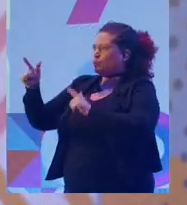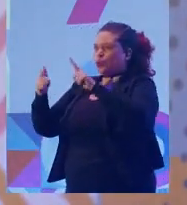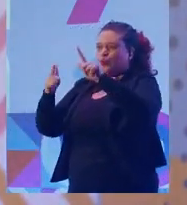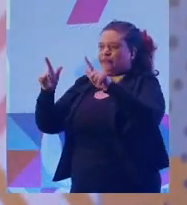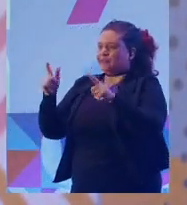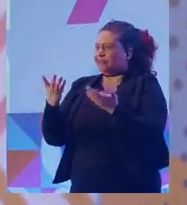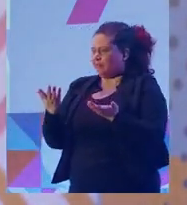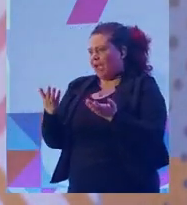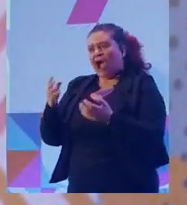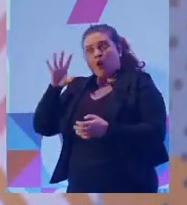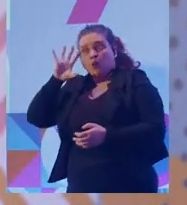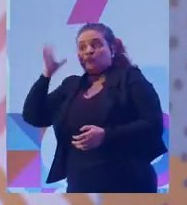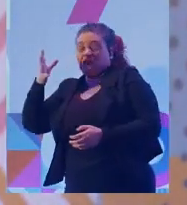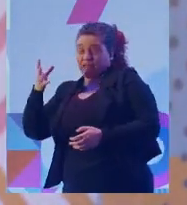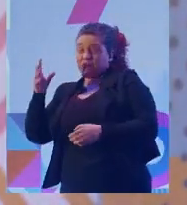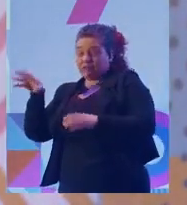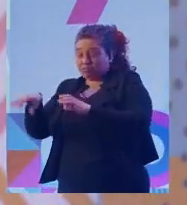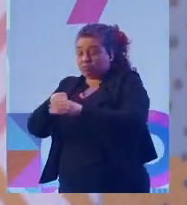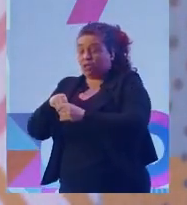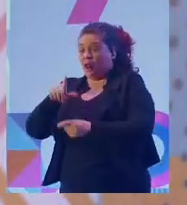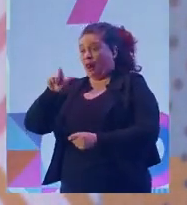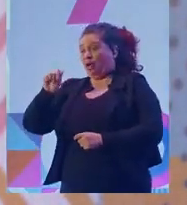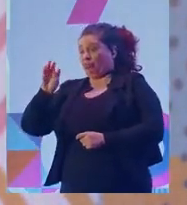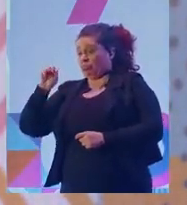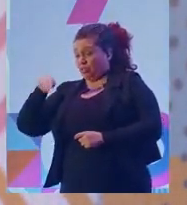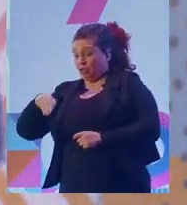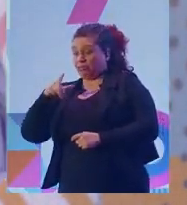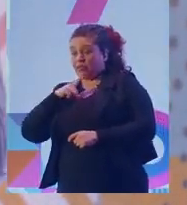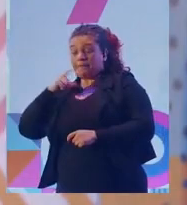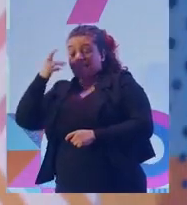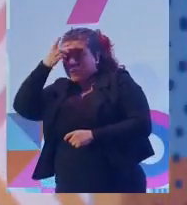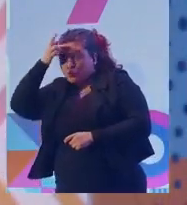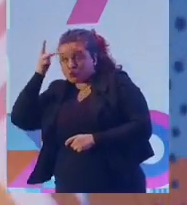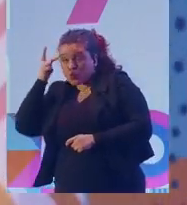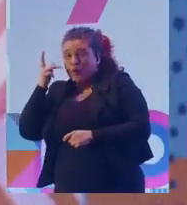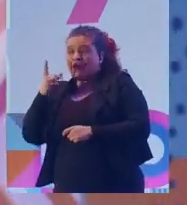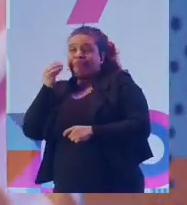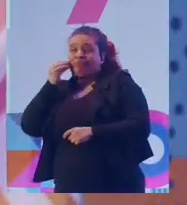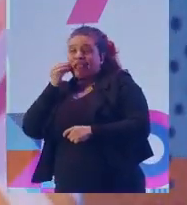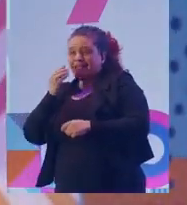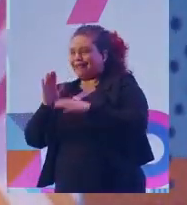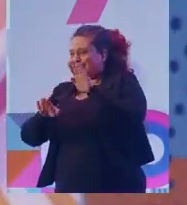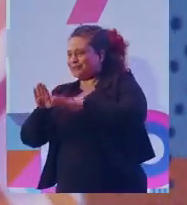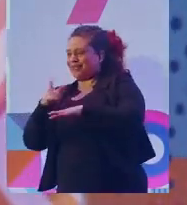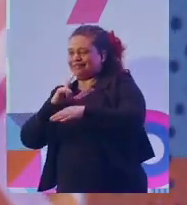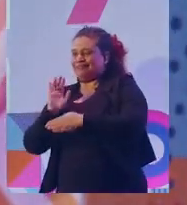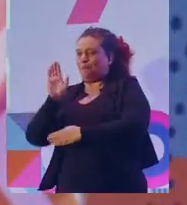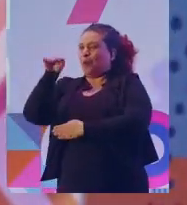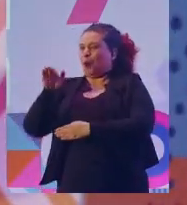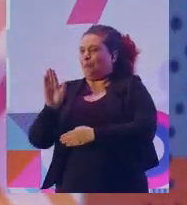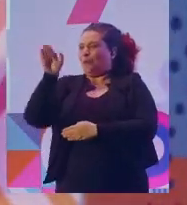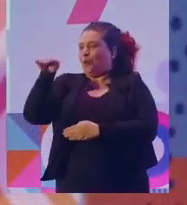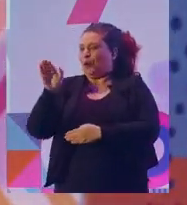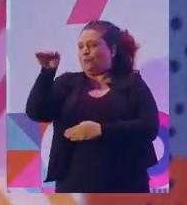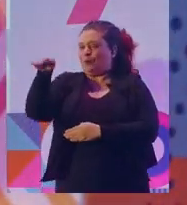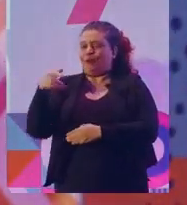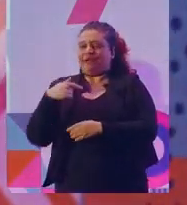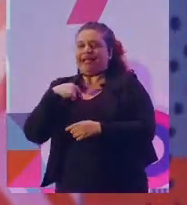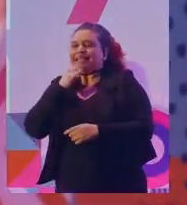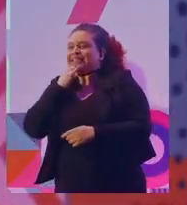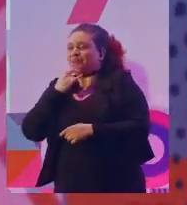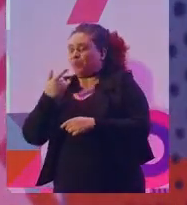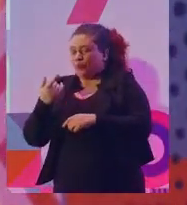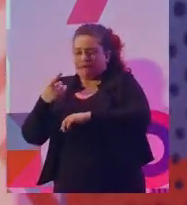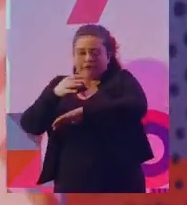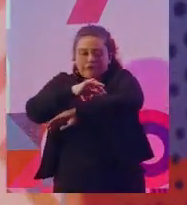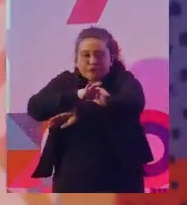na Latam, porque é uma tendência de pular algumas coisas, porque não é que a arquitetura tem soluções, também